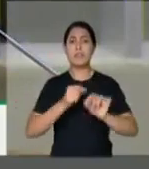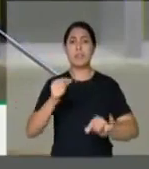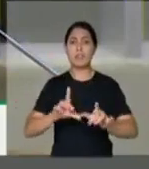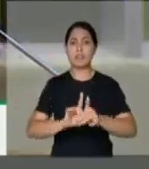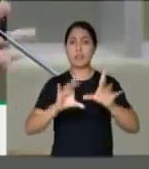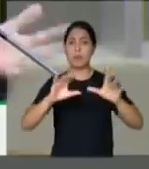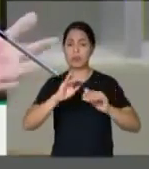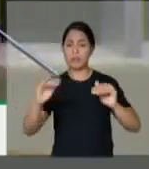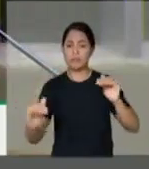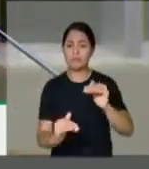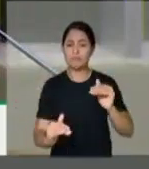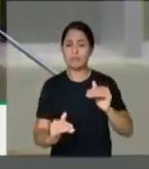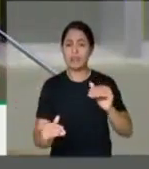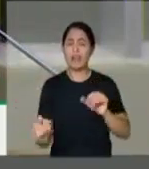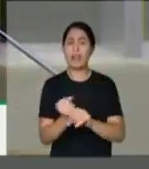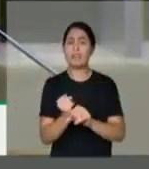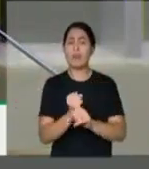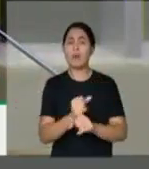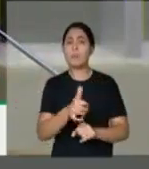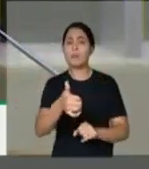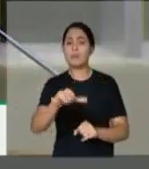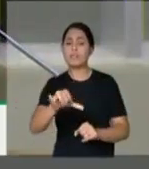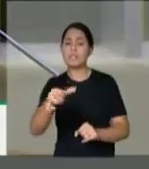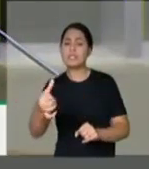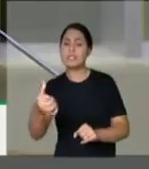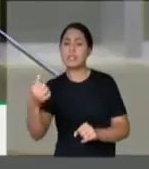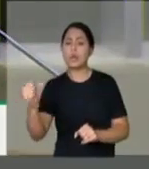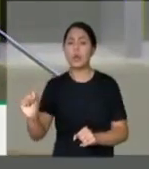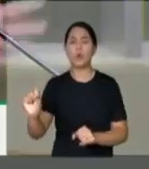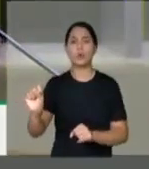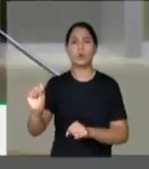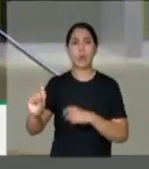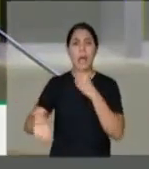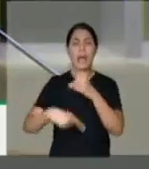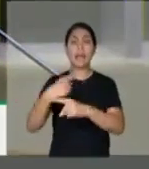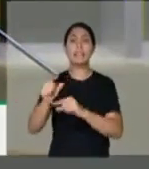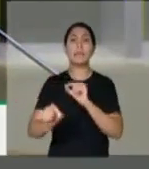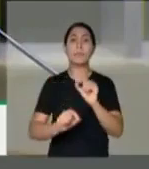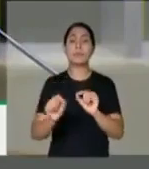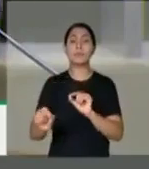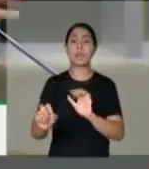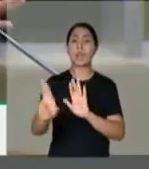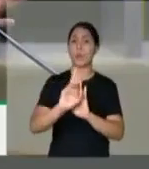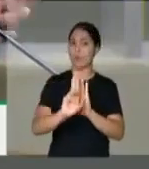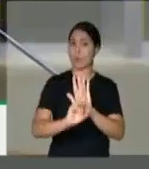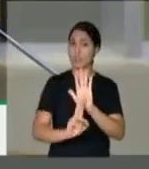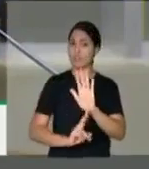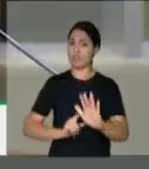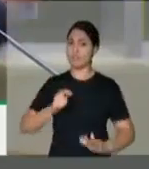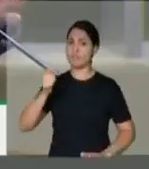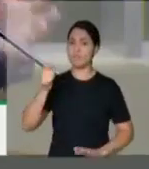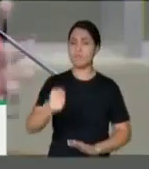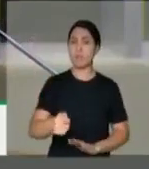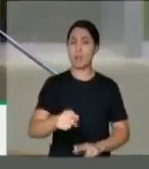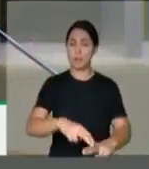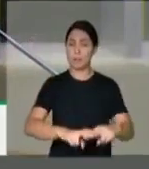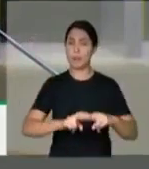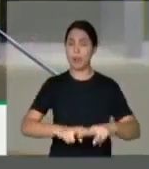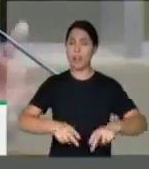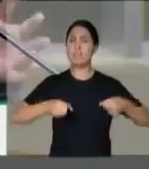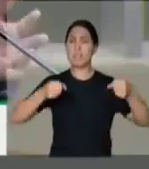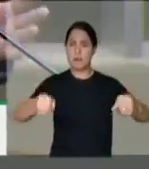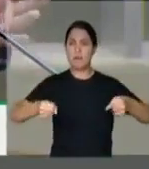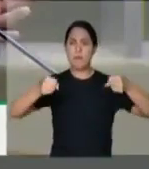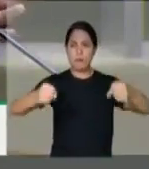semidemocracia até 1968, quando o regime, acuado pelas